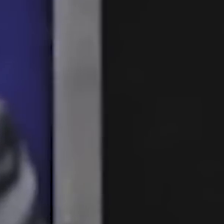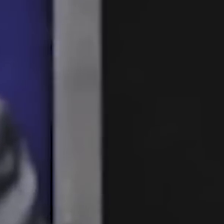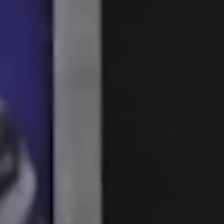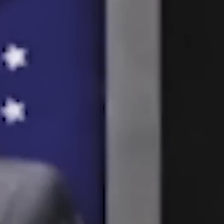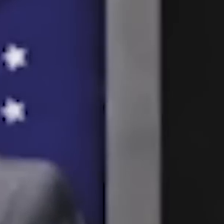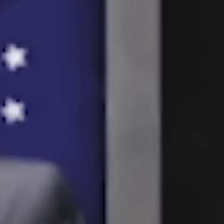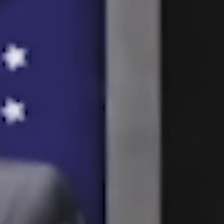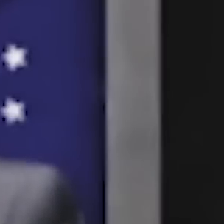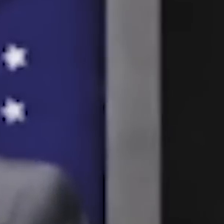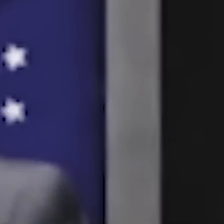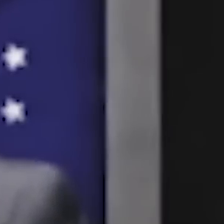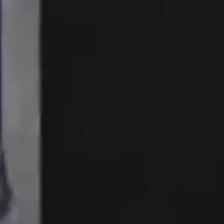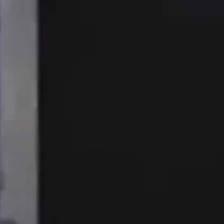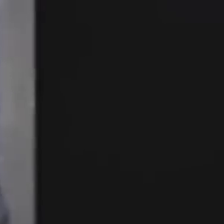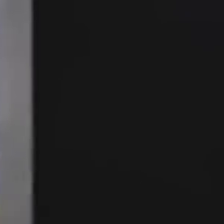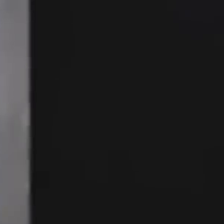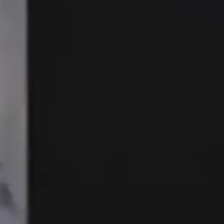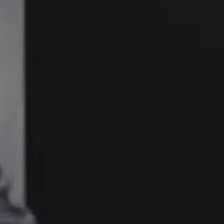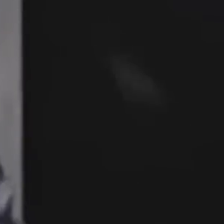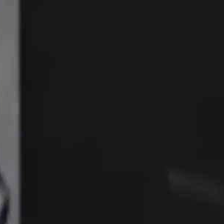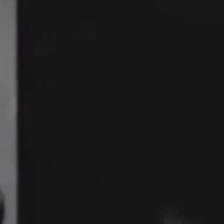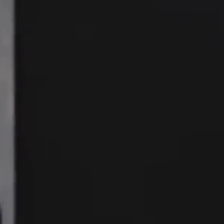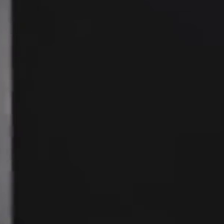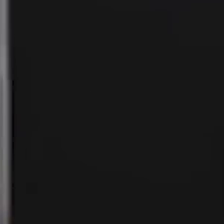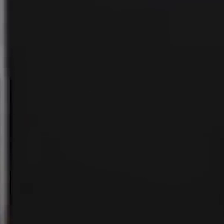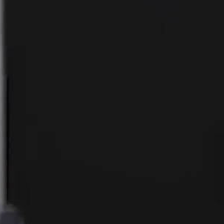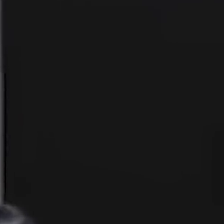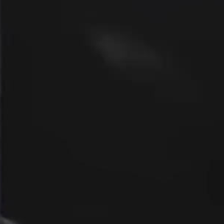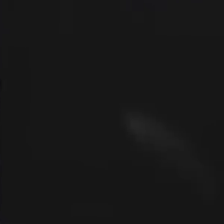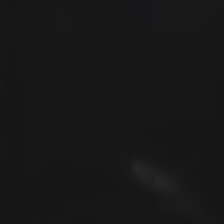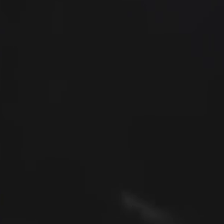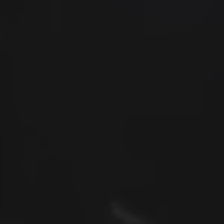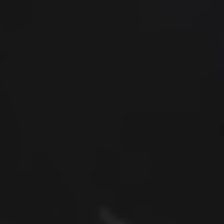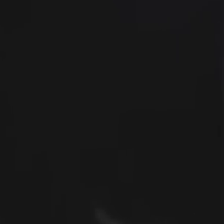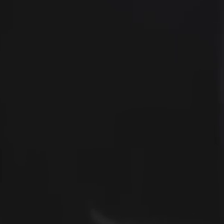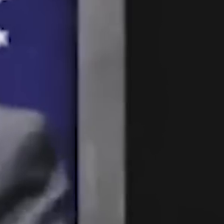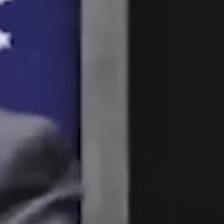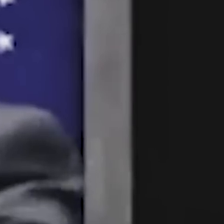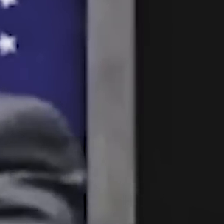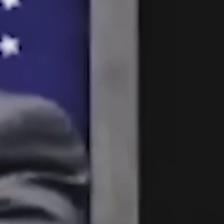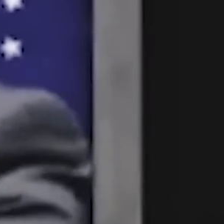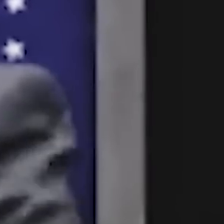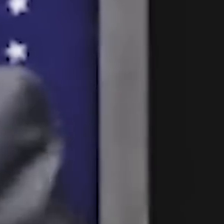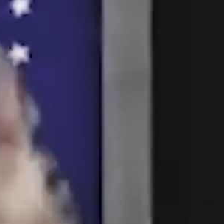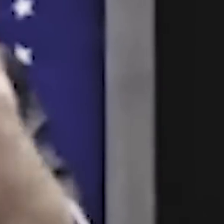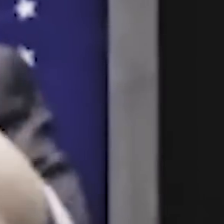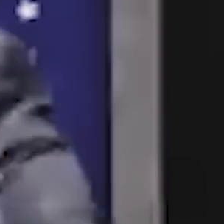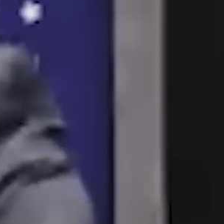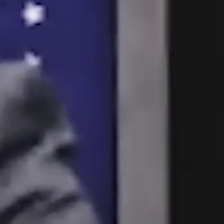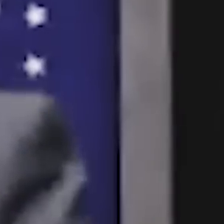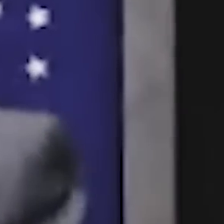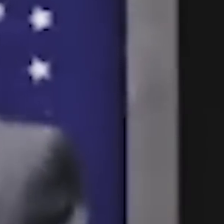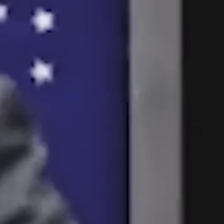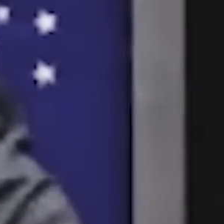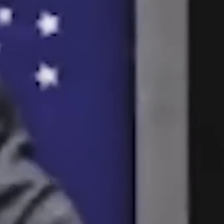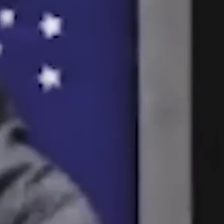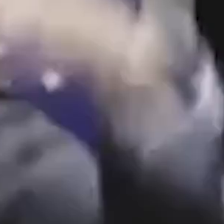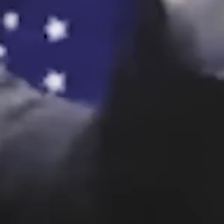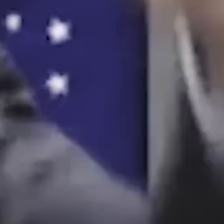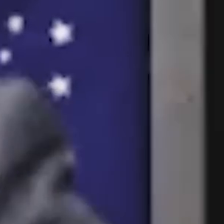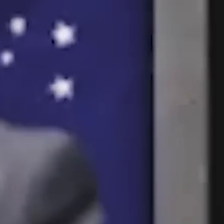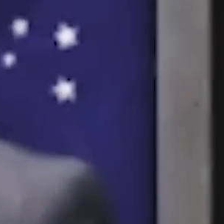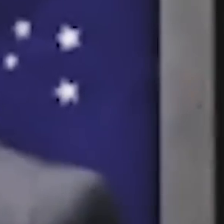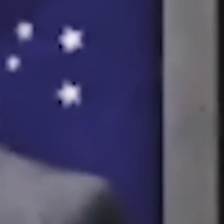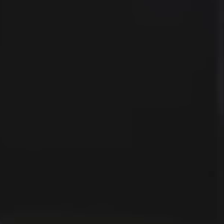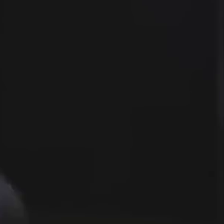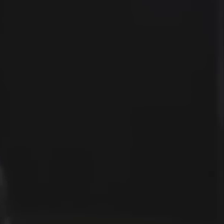no Brasil, quem é condenado em duas instâncias não vai mais para cadeia. Aliás, tem um cidadão que não só saiu da